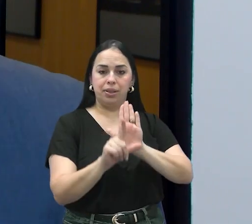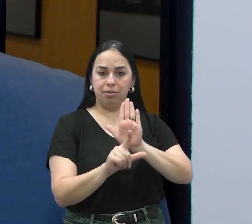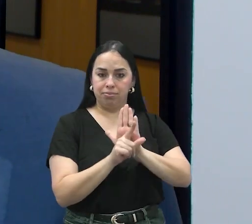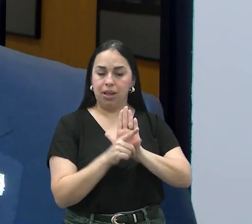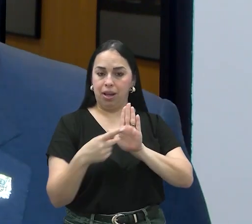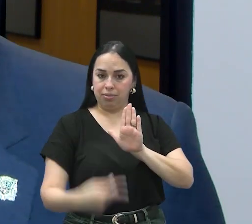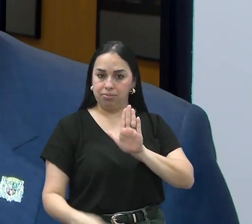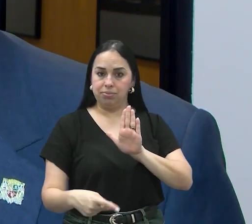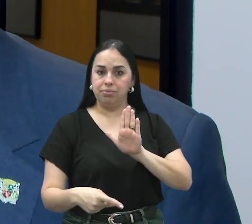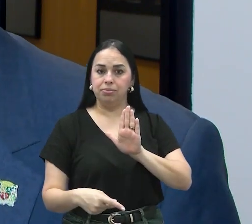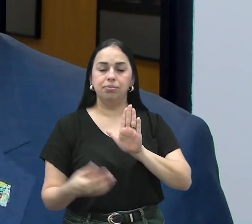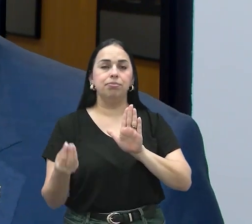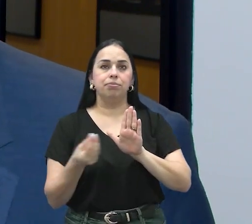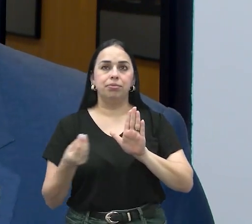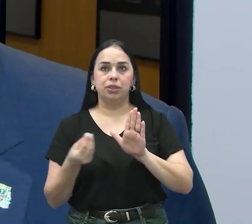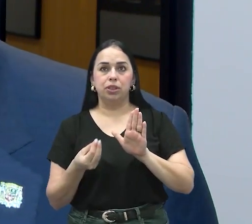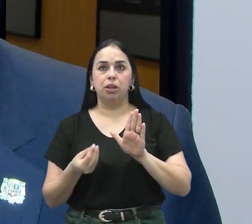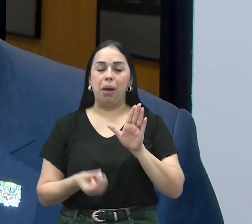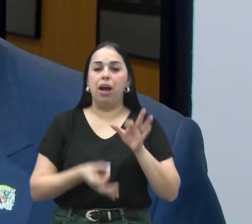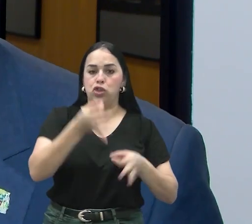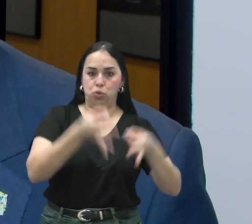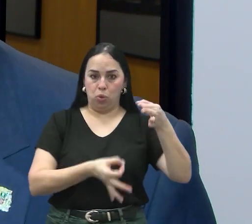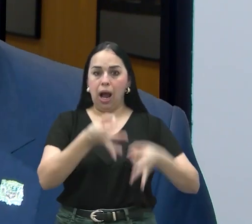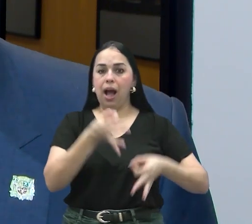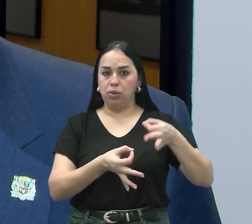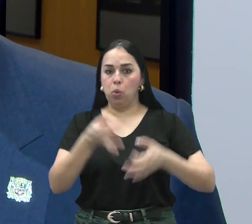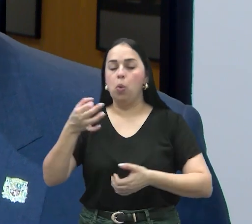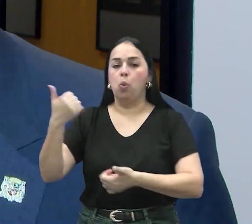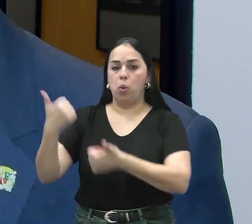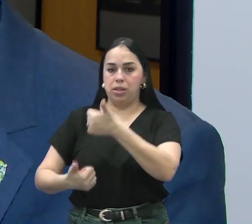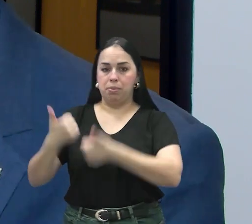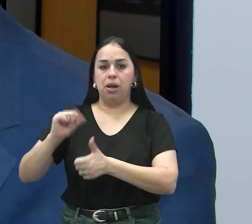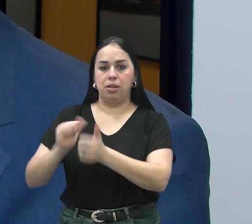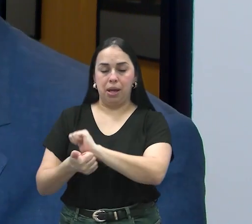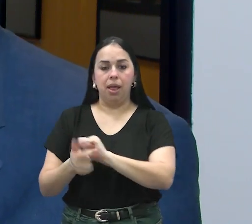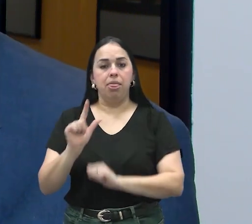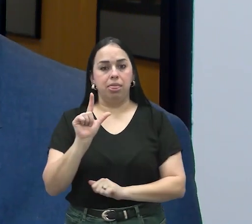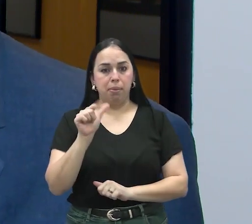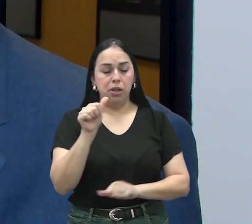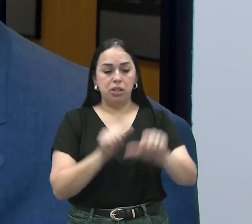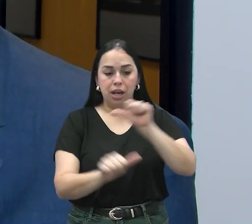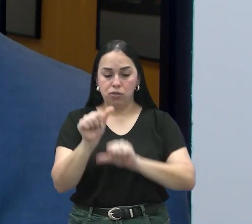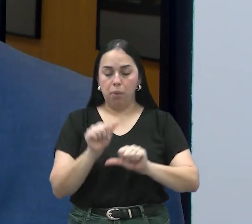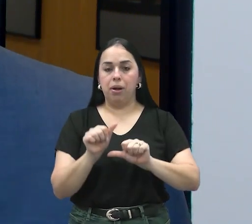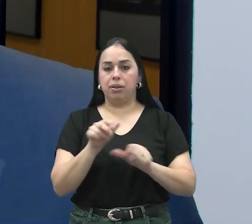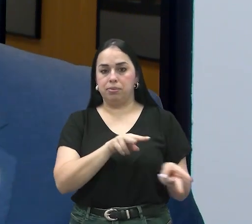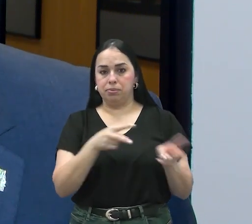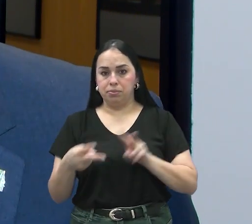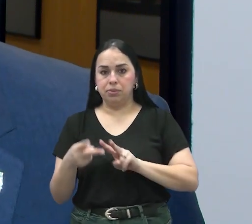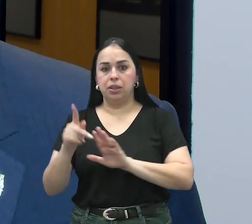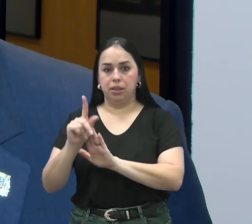lei aqui na casa do Tribunal de Justiça Desportiva, que depois foi transformado num